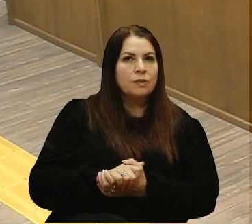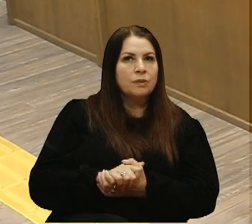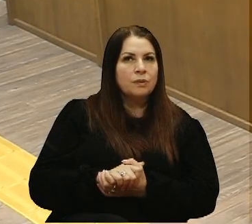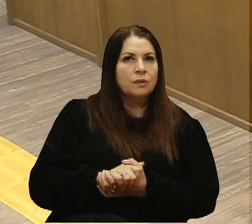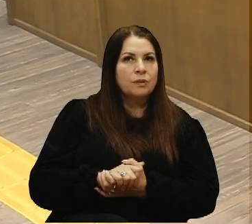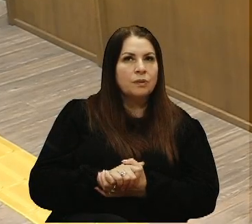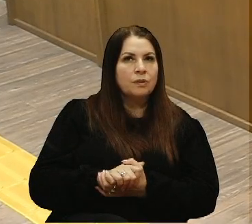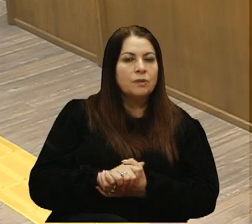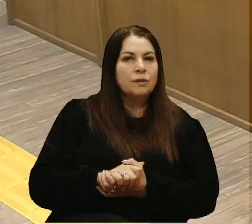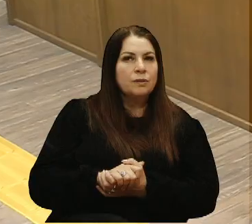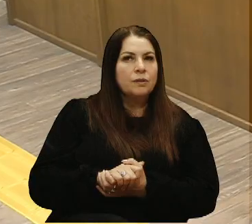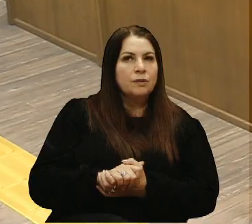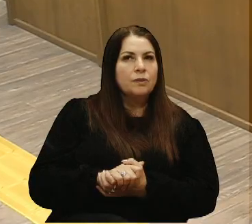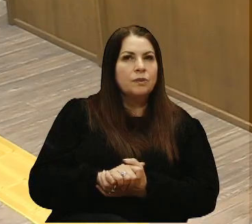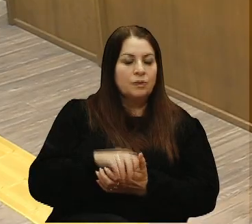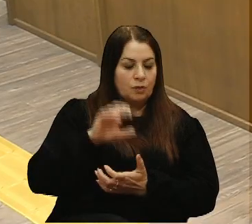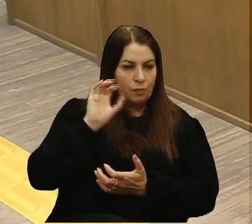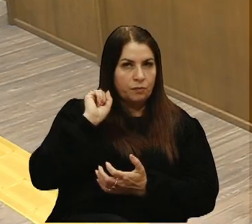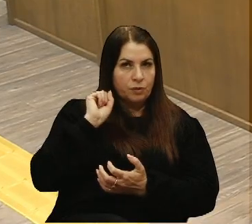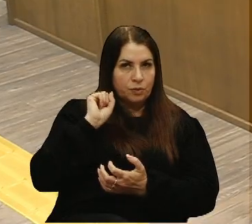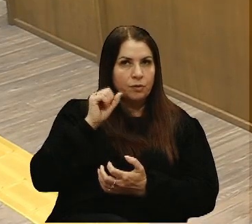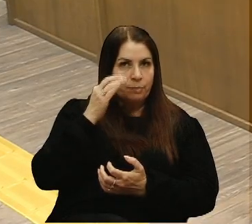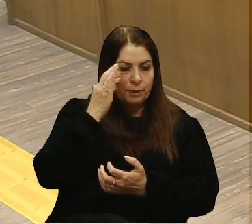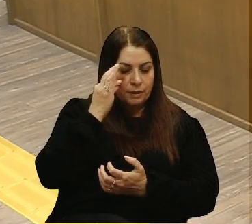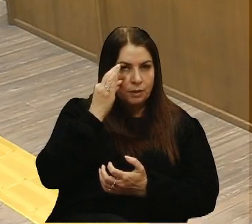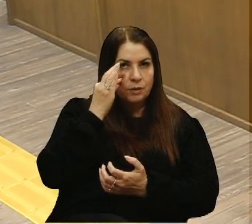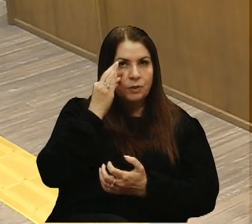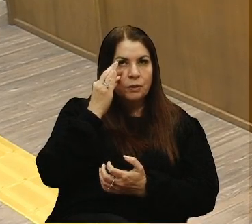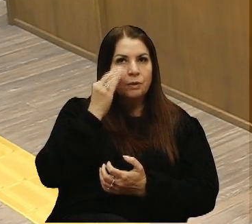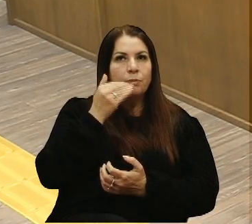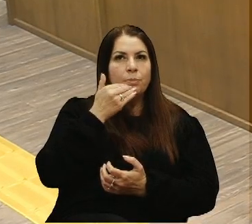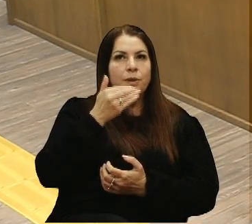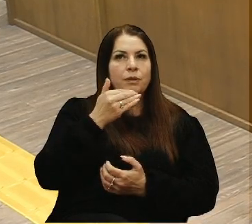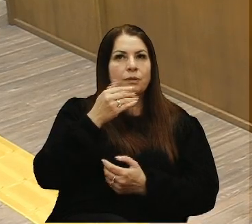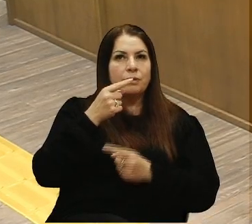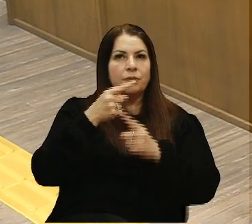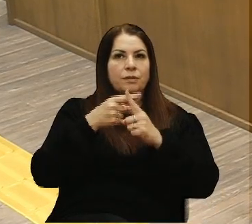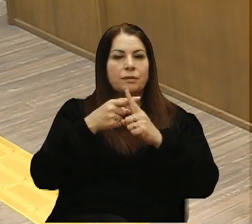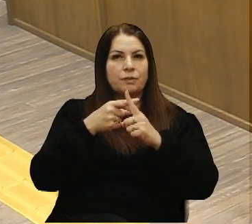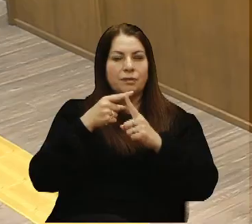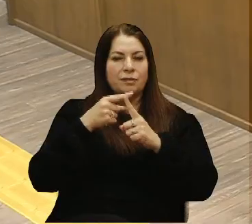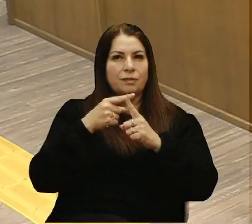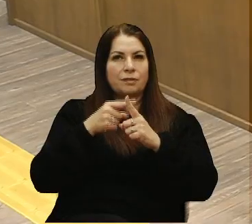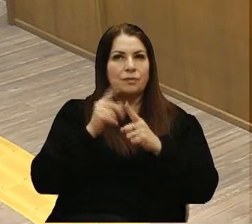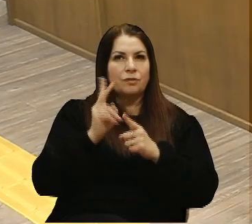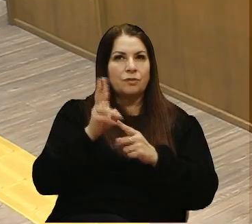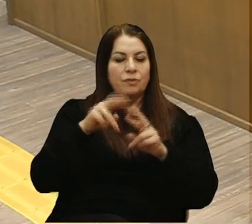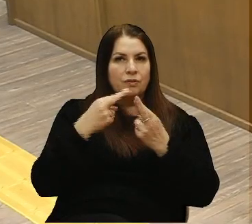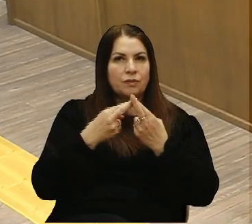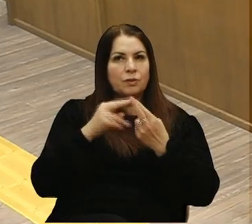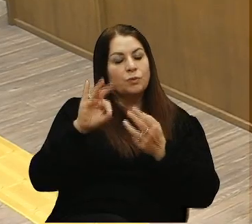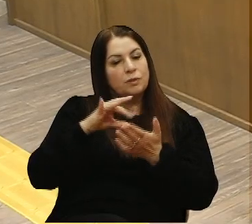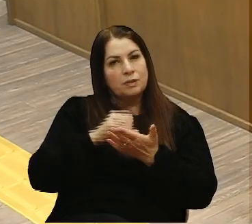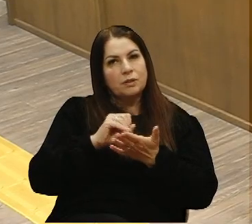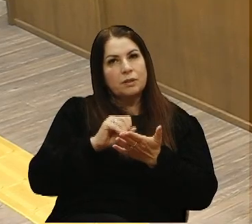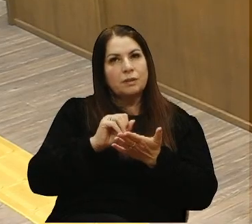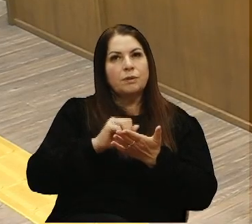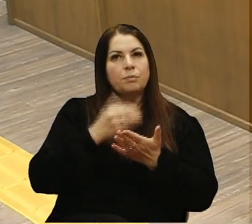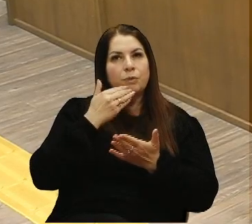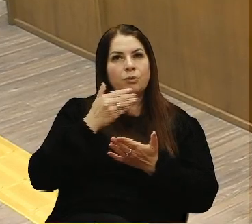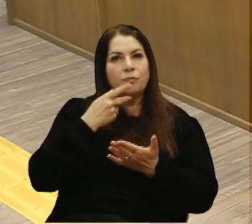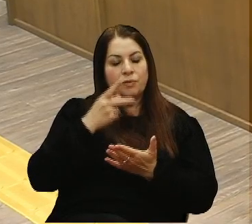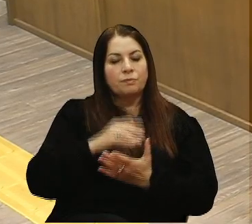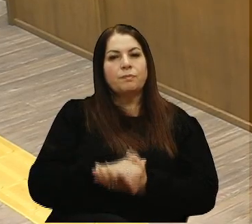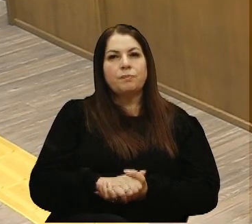Sim, estou ouvindo, presidente. Bacana. O senhor está presente, só peço que o senhor feche o áudio, a gente segue com a sessão. Se o senhor quiser se inscrever, é só pedir a